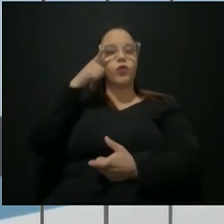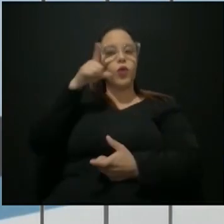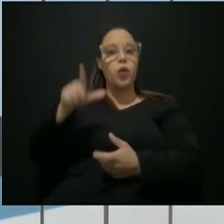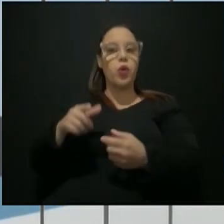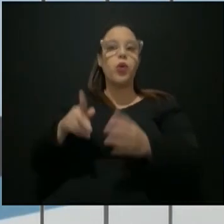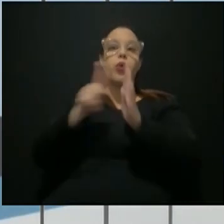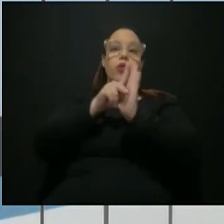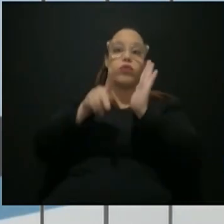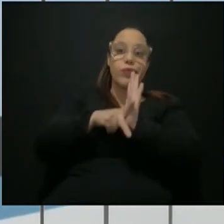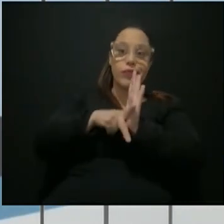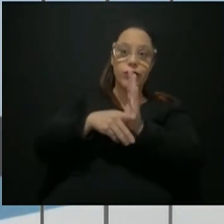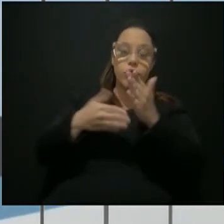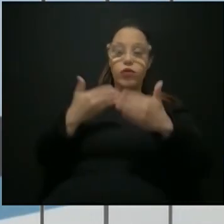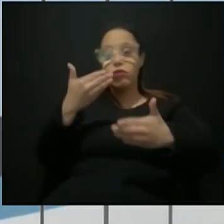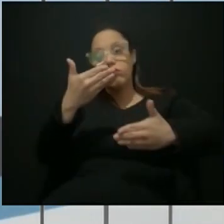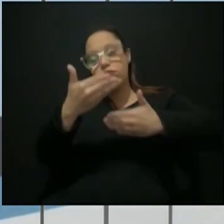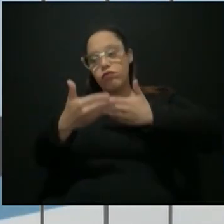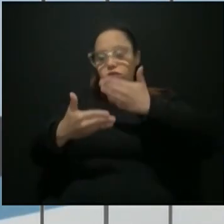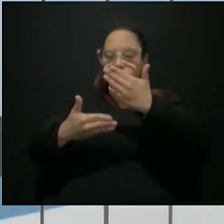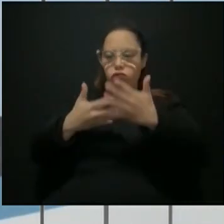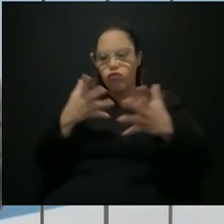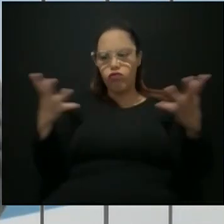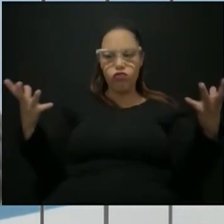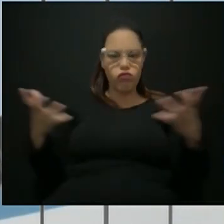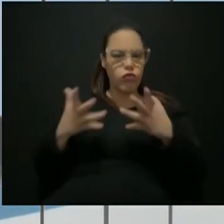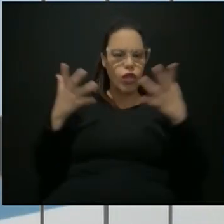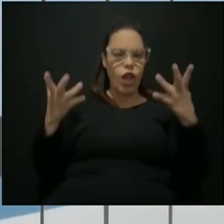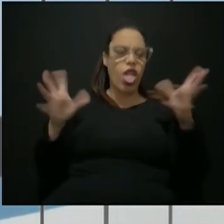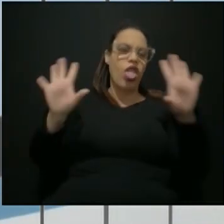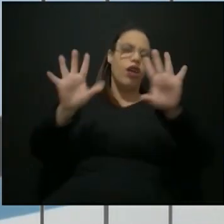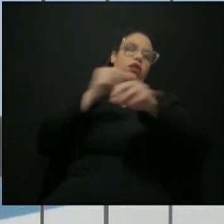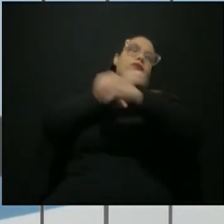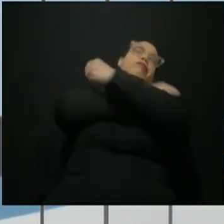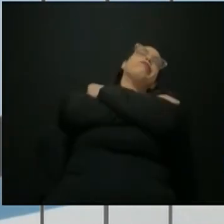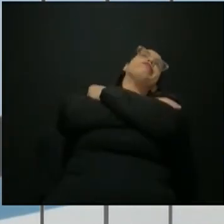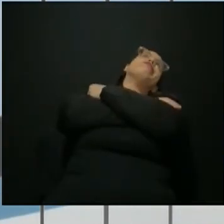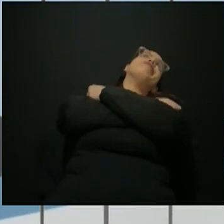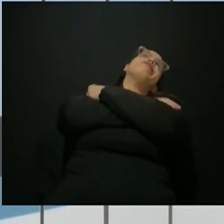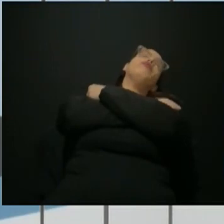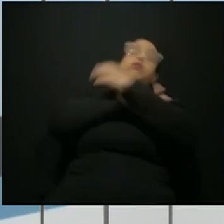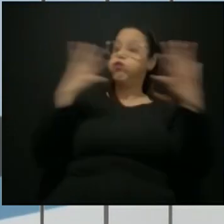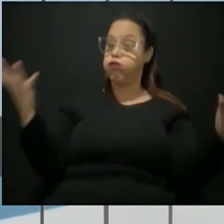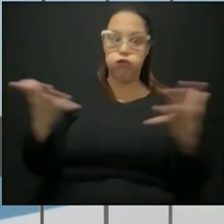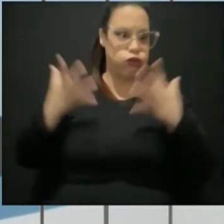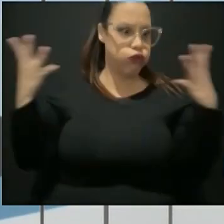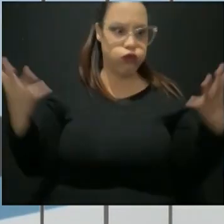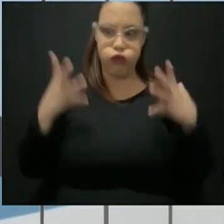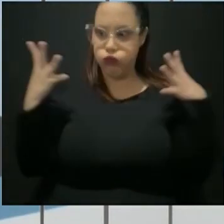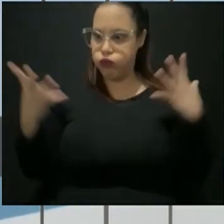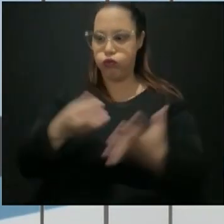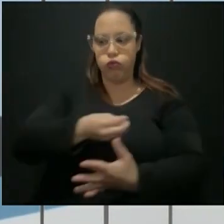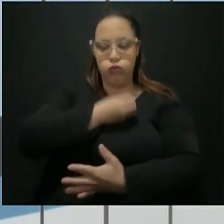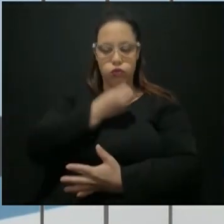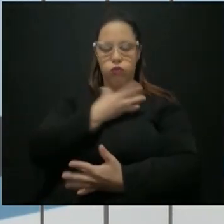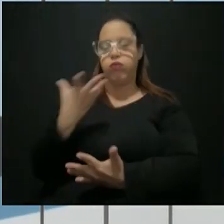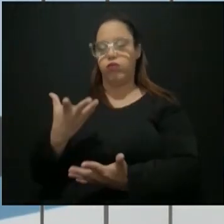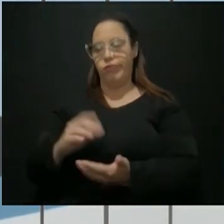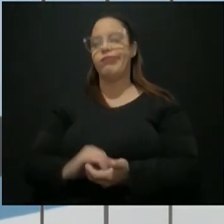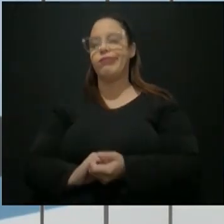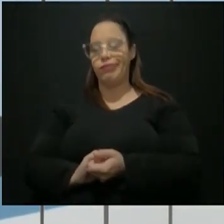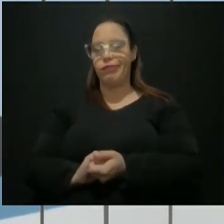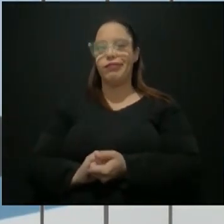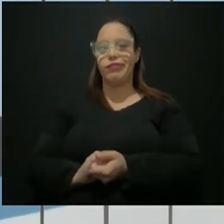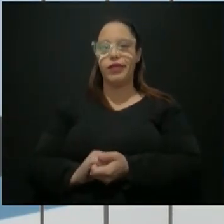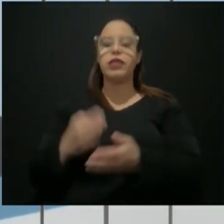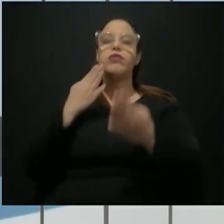sendo um ser desejante, não se recolher aos aposentos e ter uma vida ativa. Então, acho que o grande debate agora é